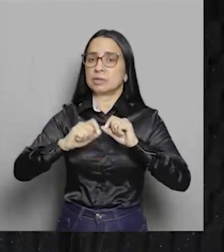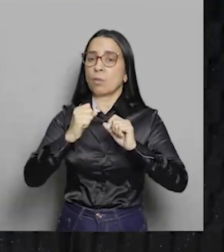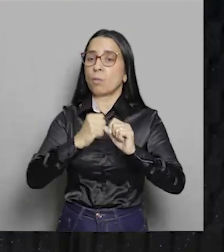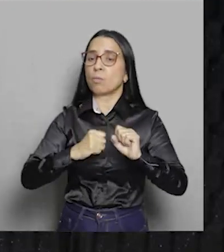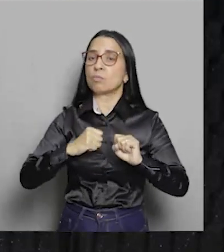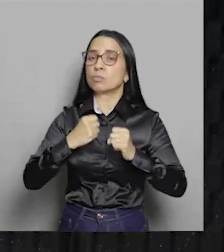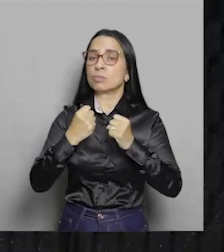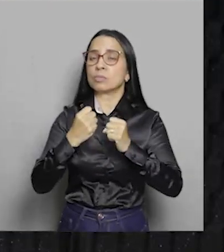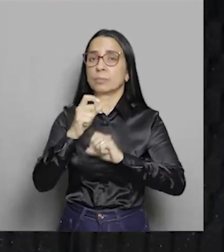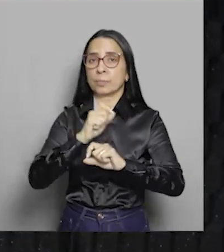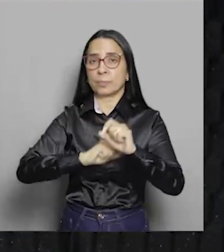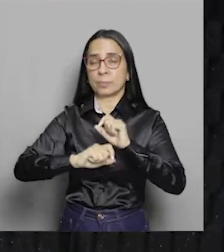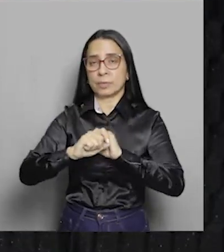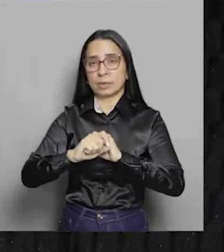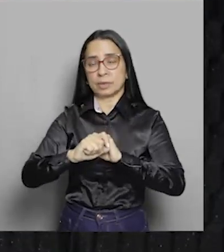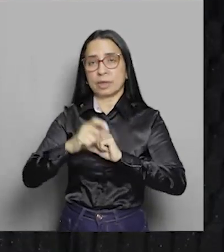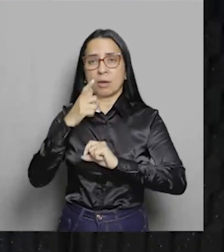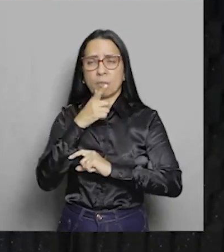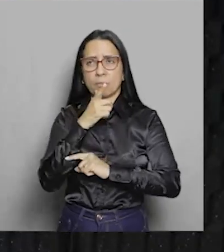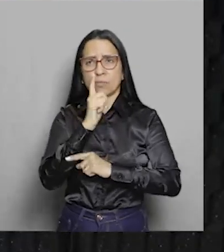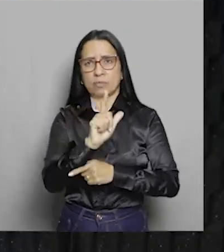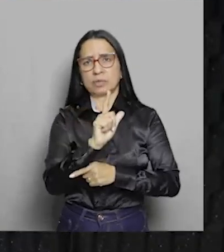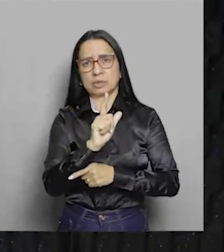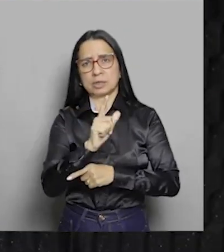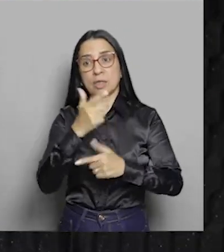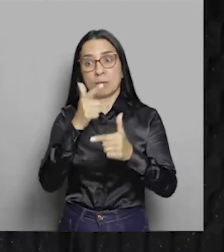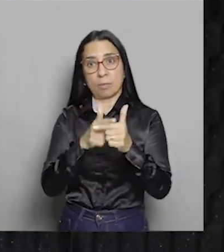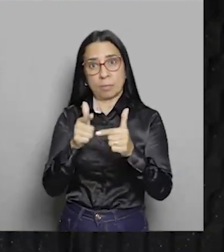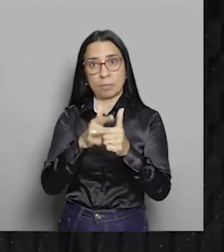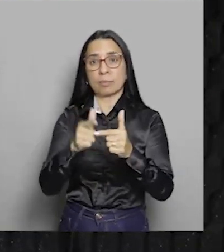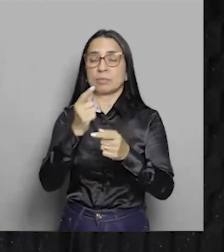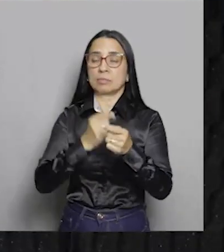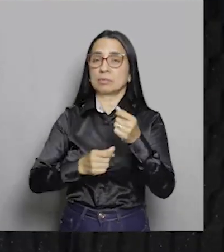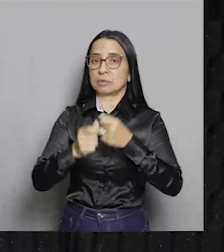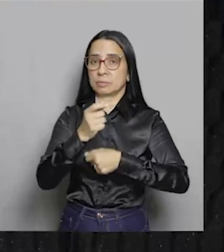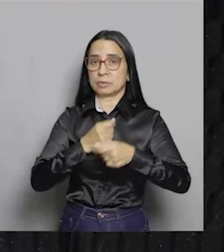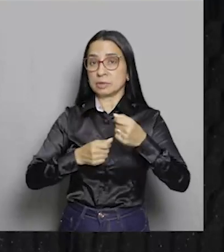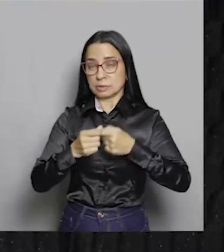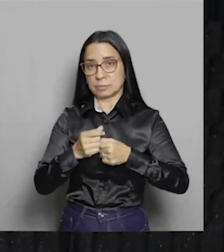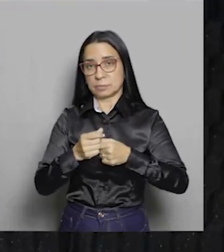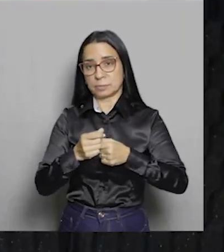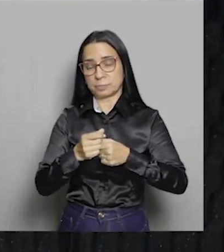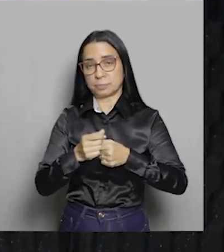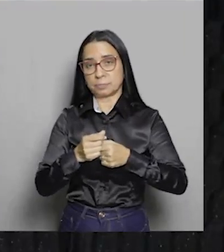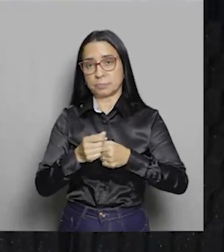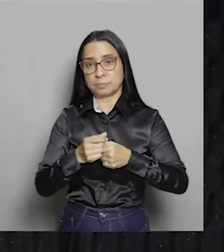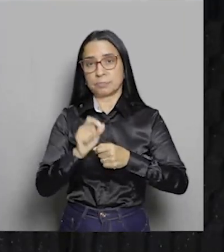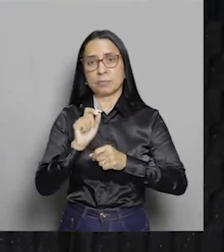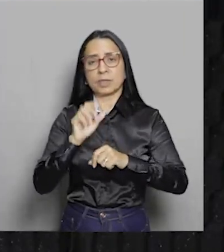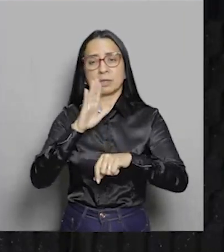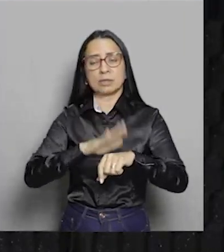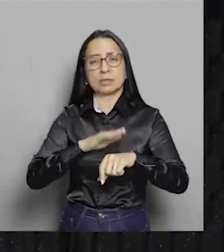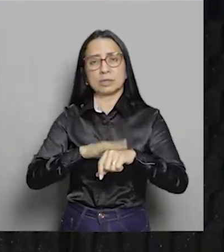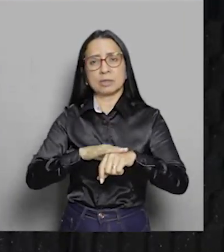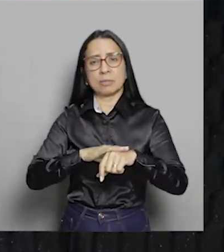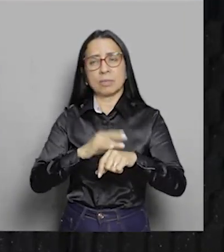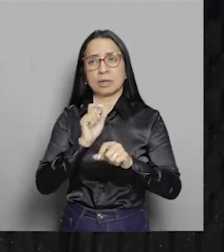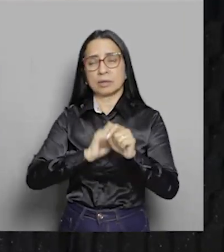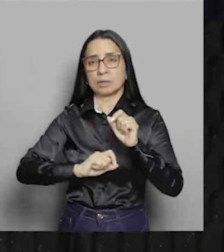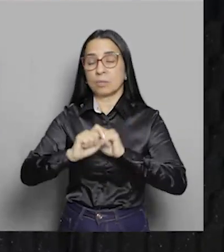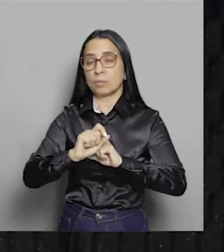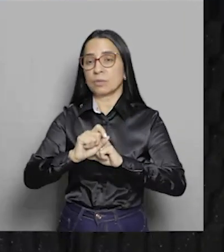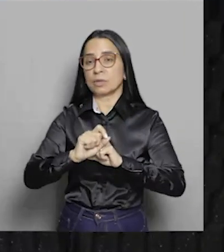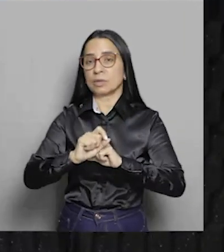uma crise desse capitalismo financeiro monopolista, que é a chamada crise do excedente